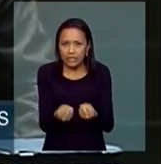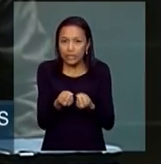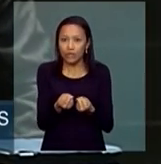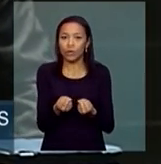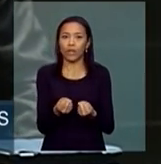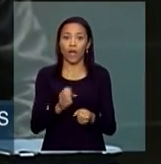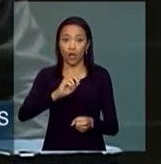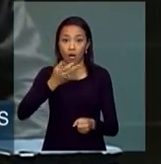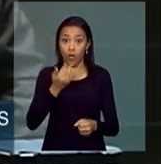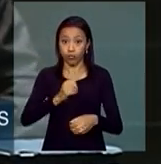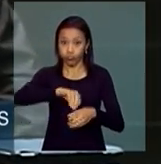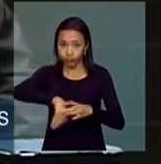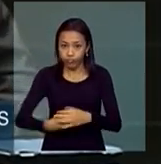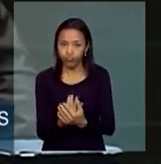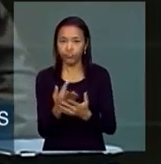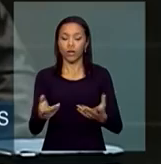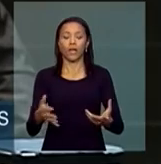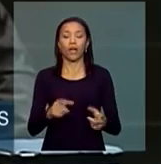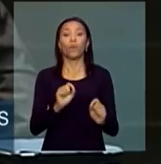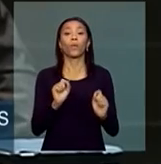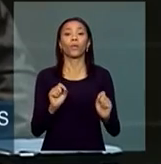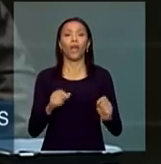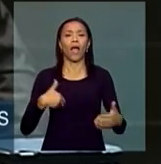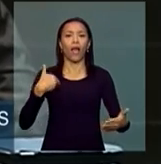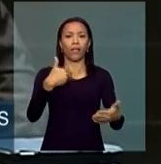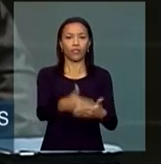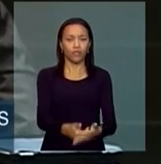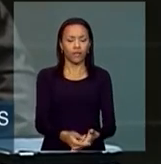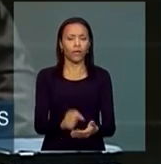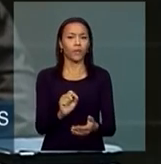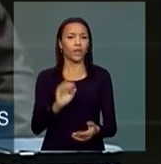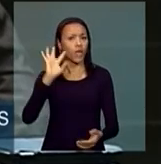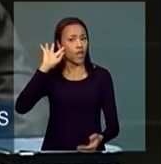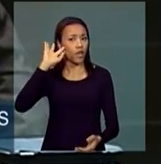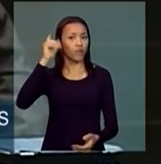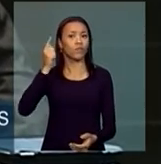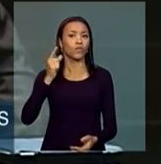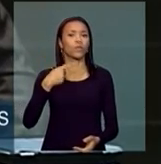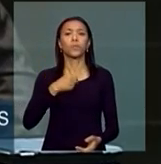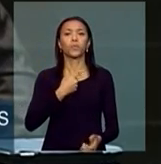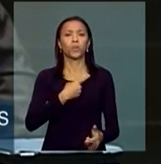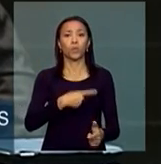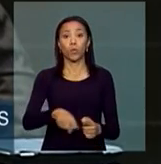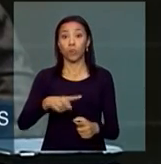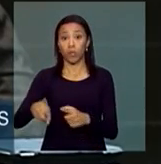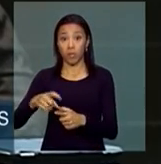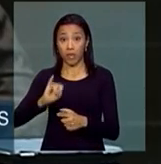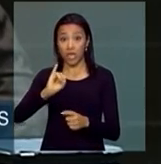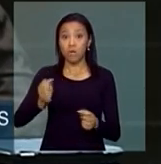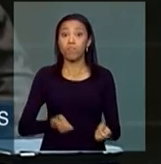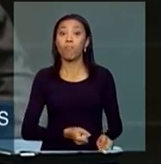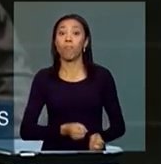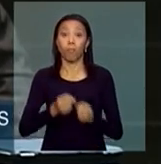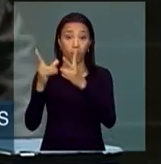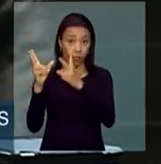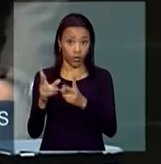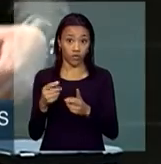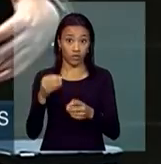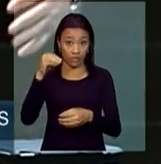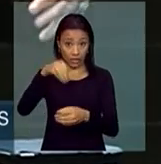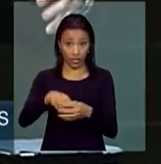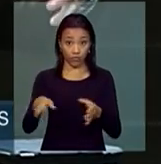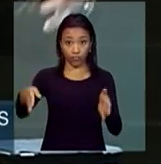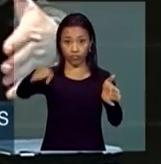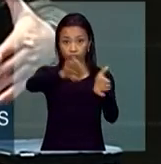para até desafogar o grande gargalo, que é hoje o gargalo da exportação nos portos,